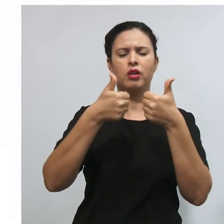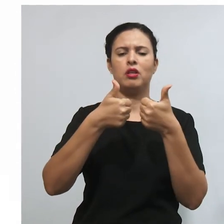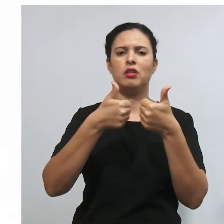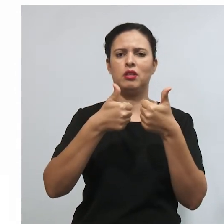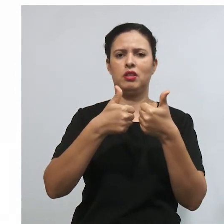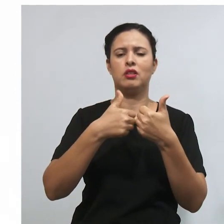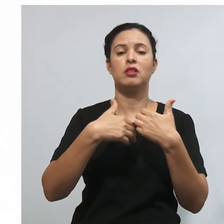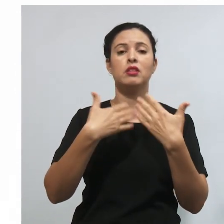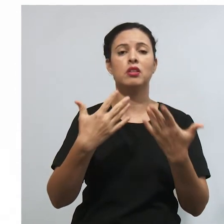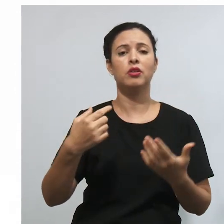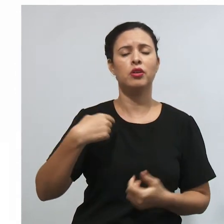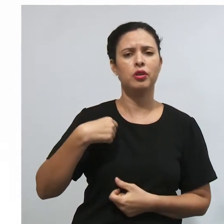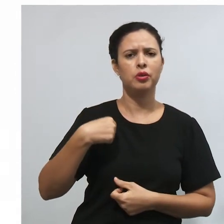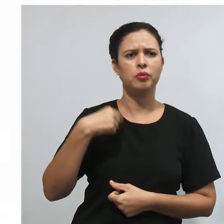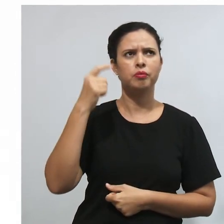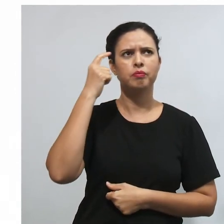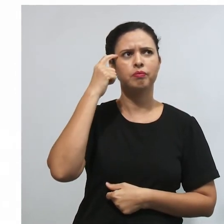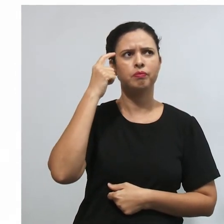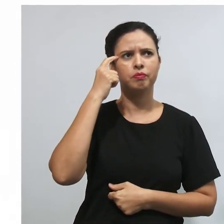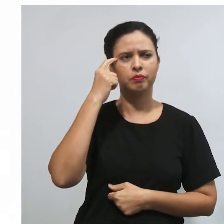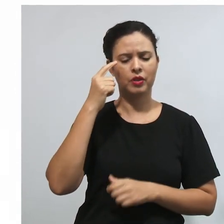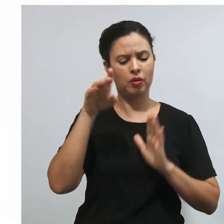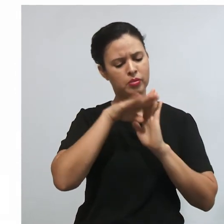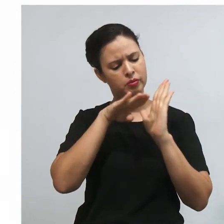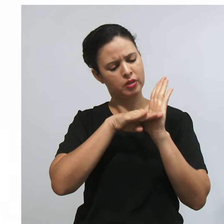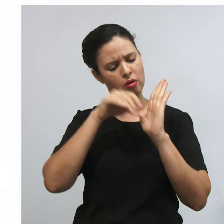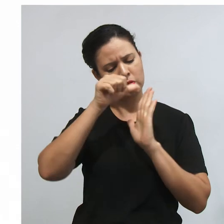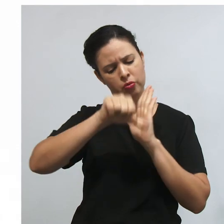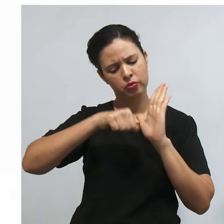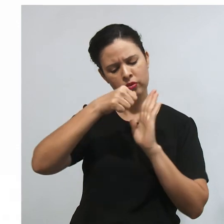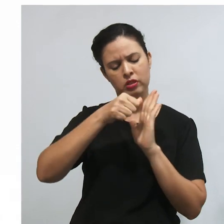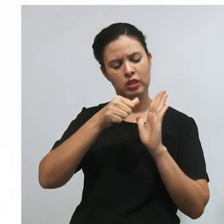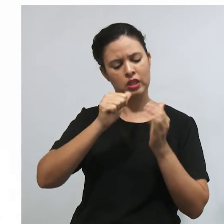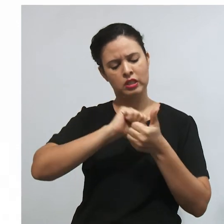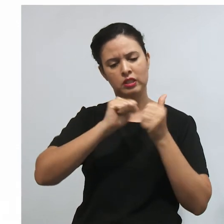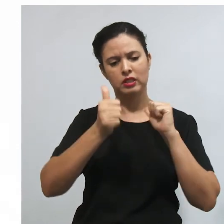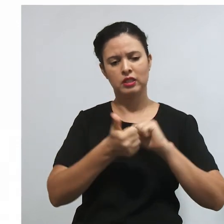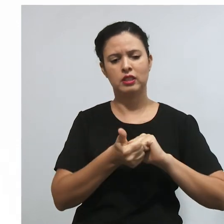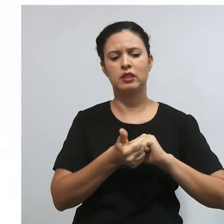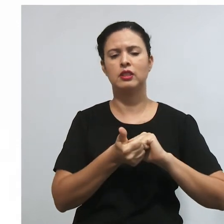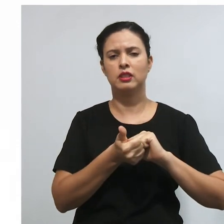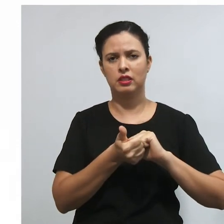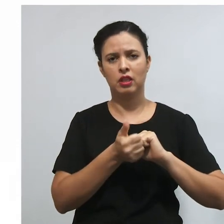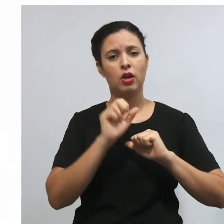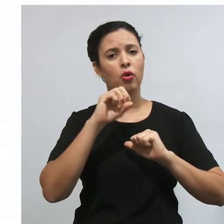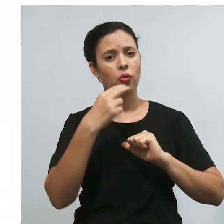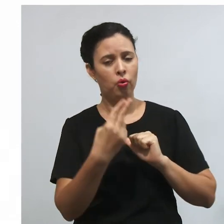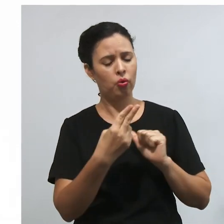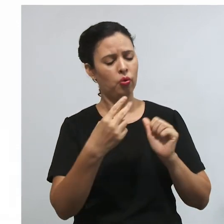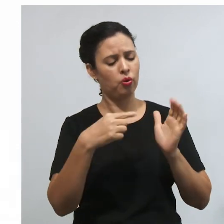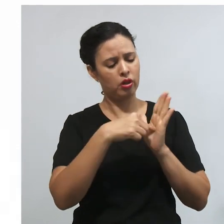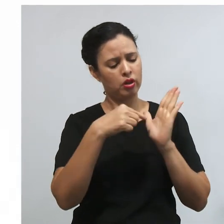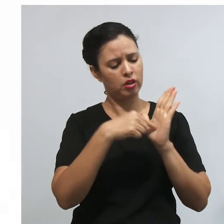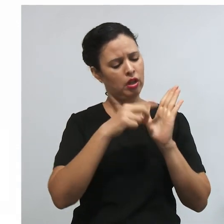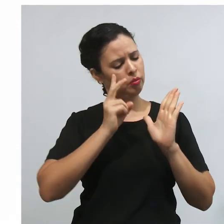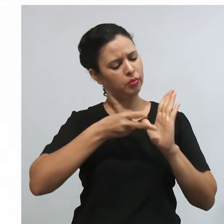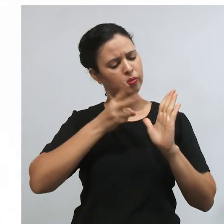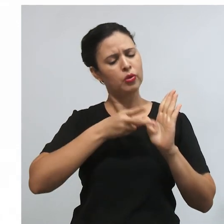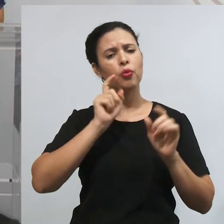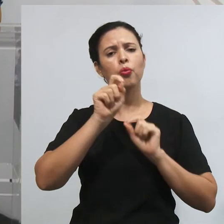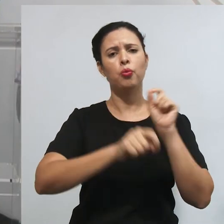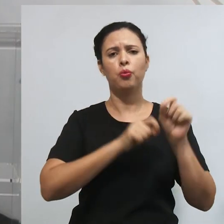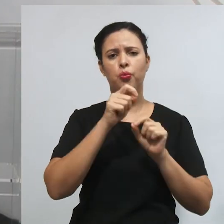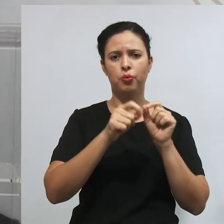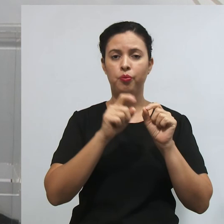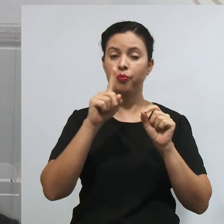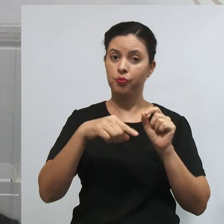O que devo replanejar nesse conteúdo e nessa atividade e o que devo manter? Então, são